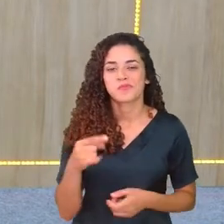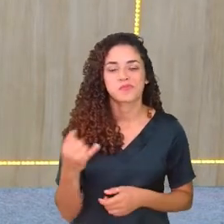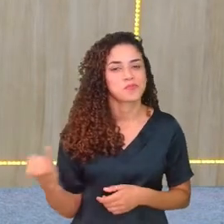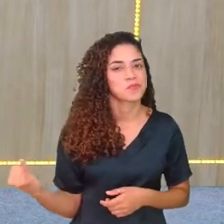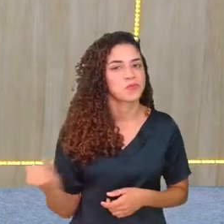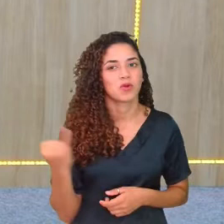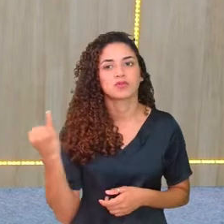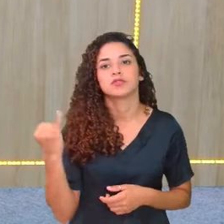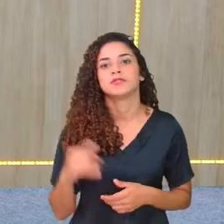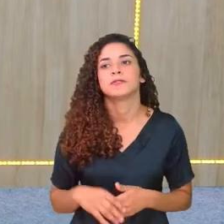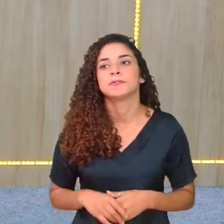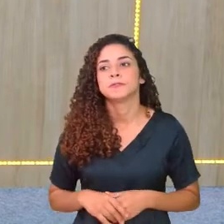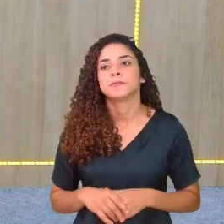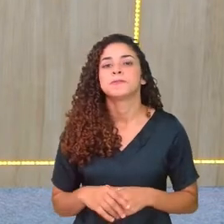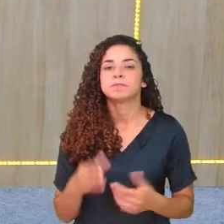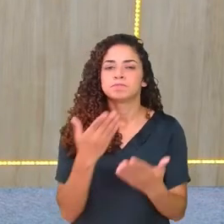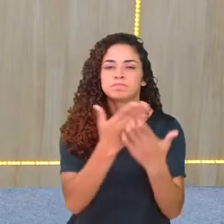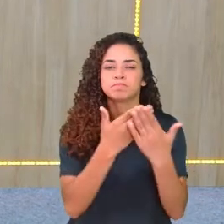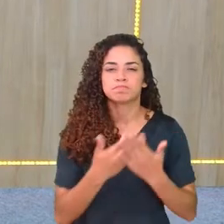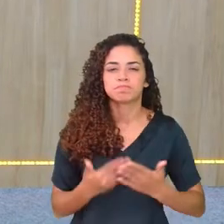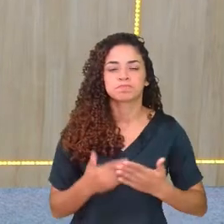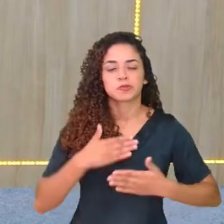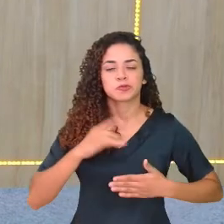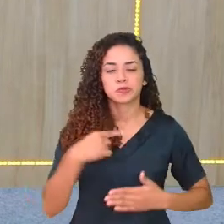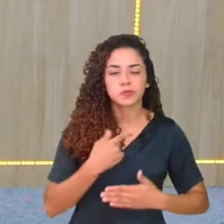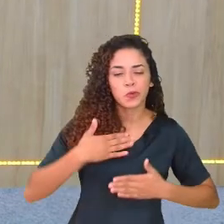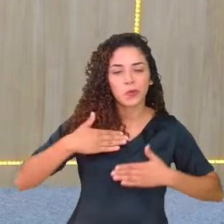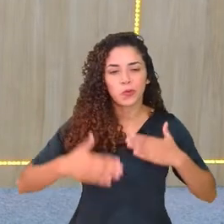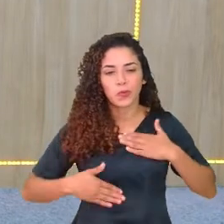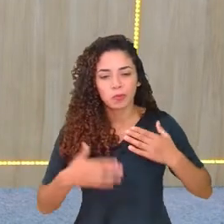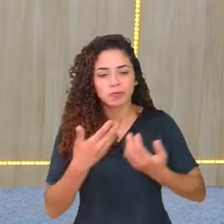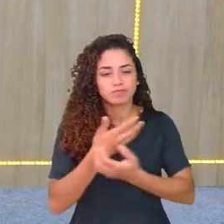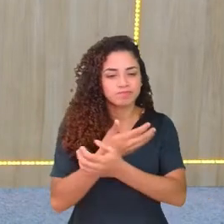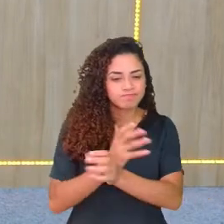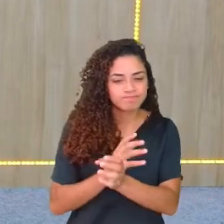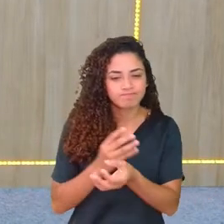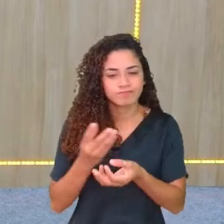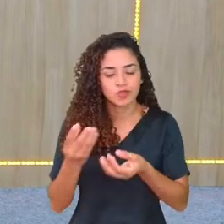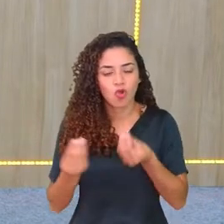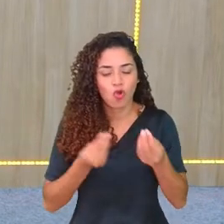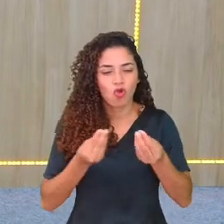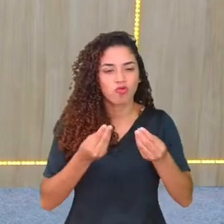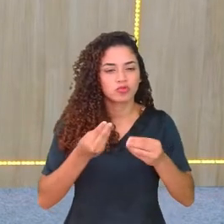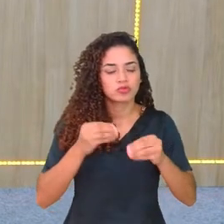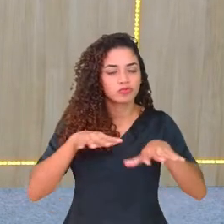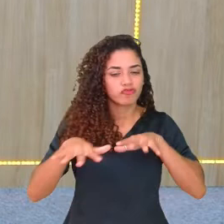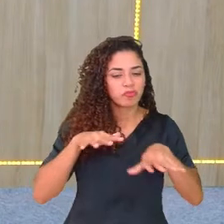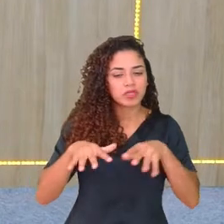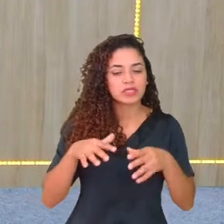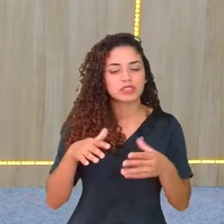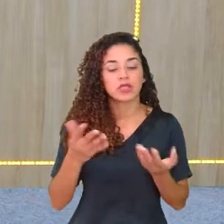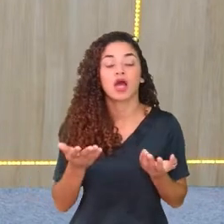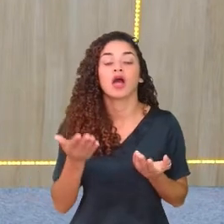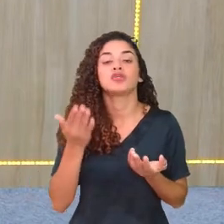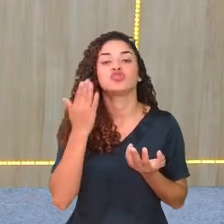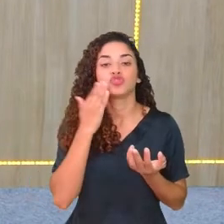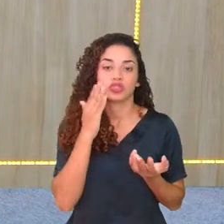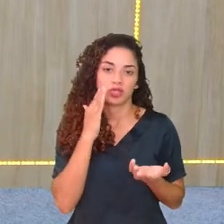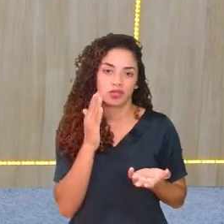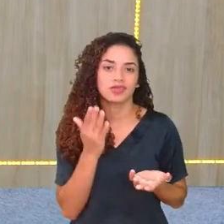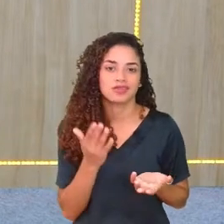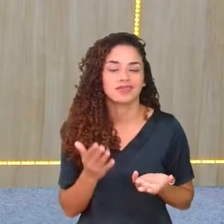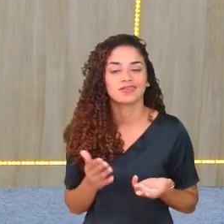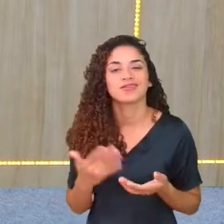importantes, né, o estudo do nosso corpo para a gente entender a questão aí dos movimentos. Será que agora, com